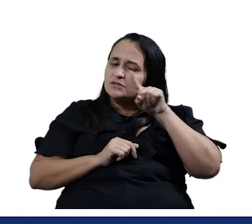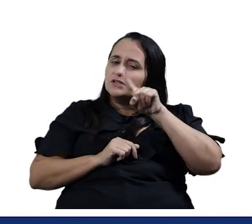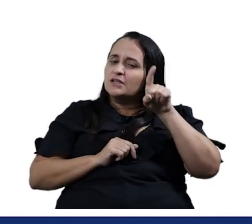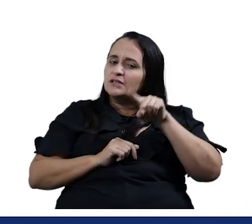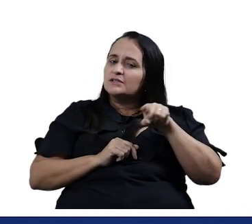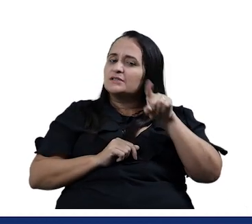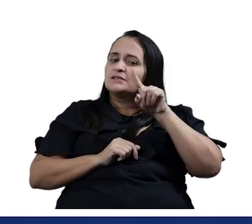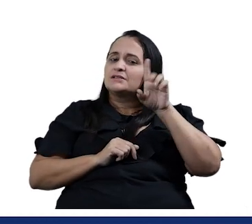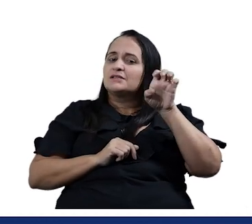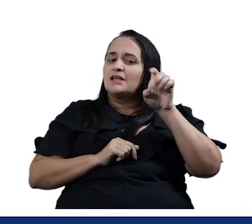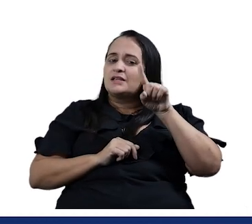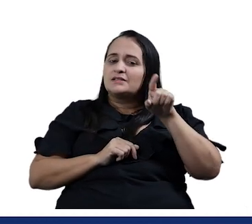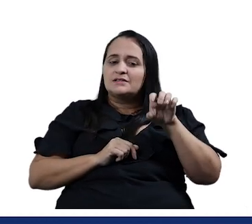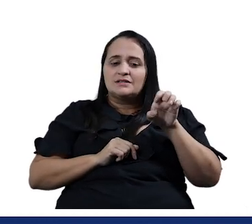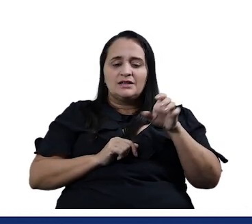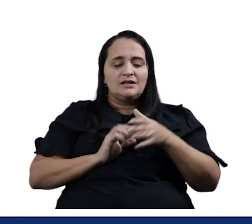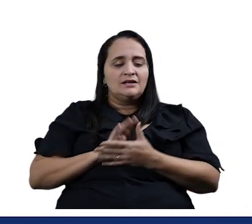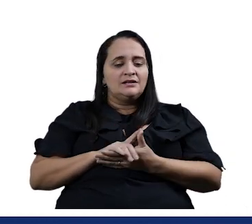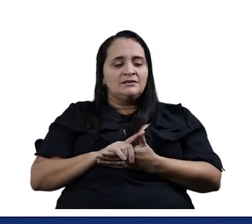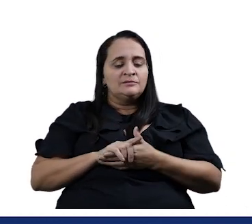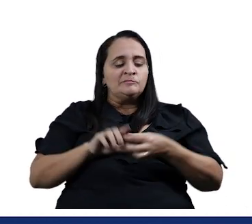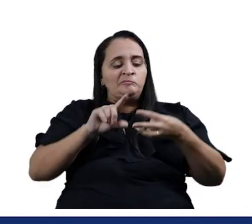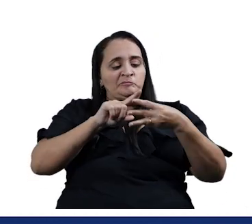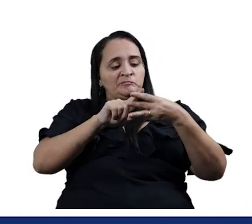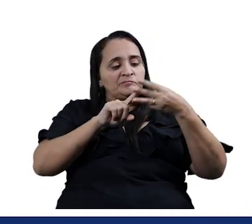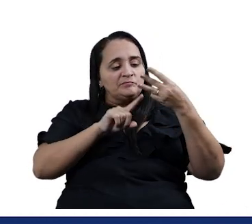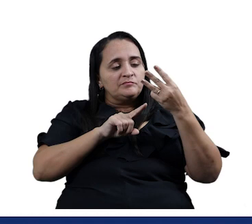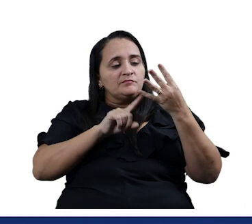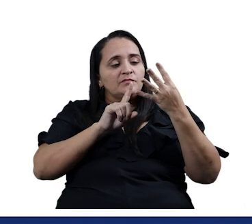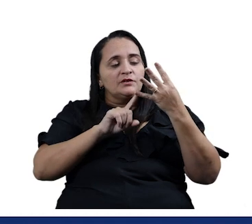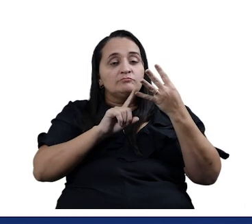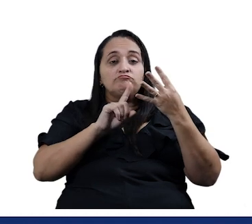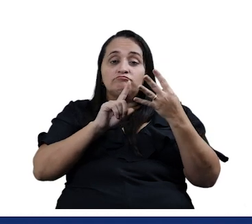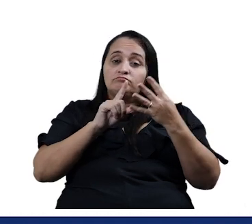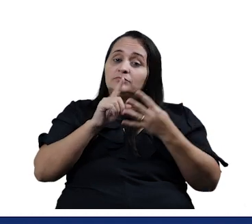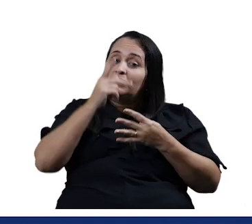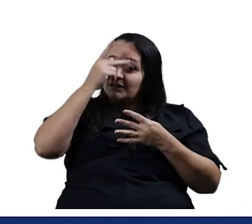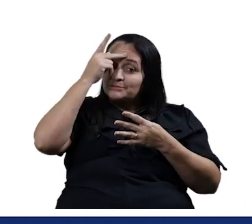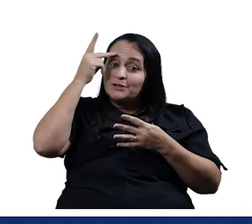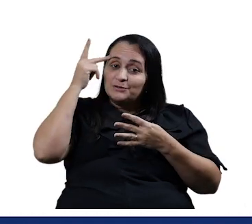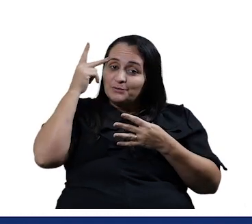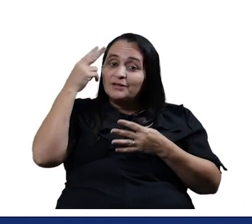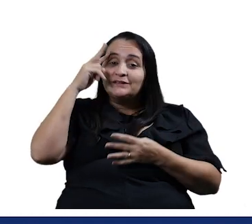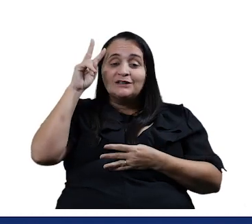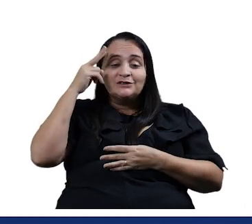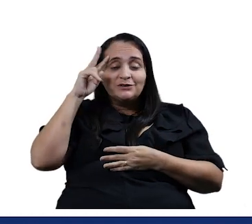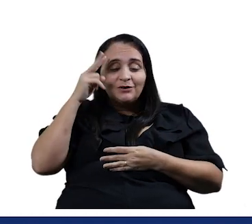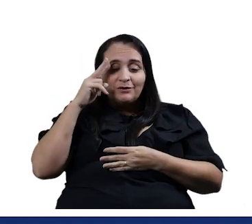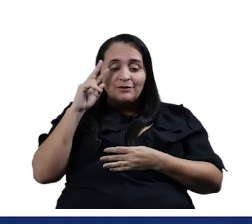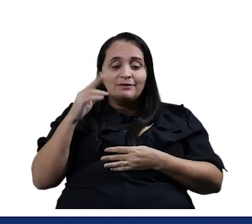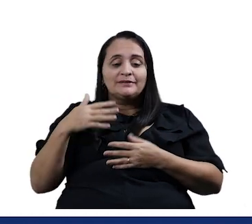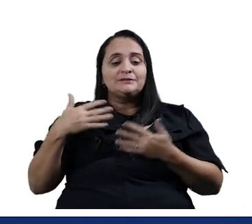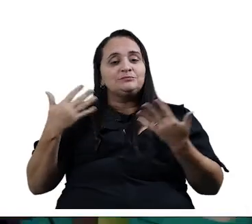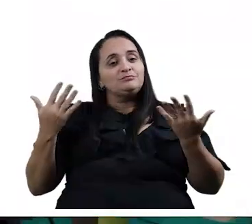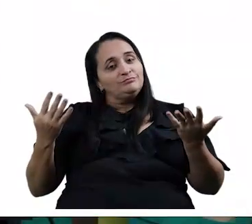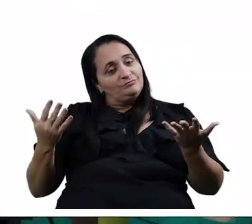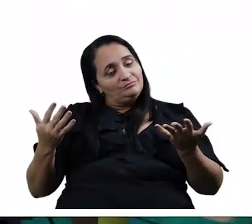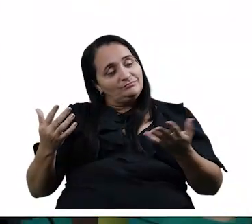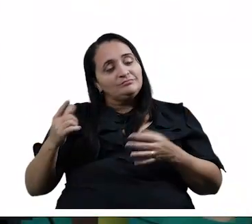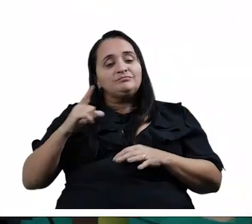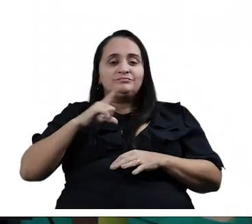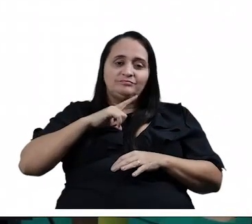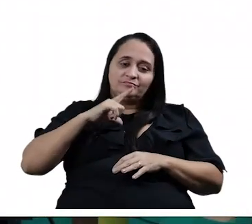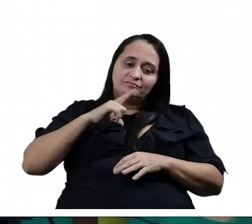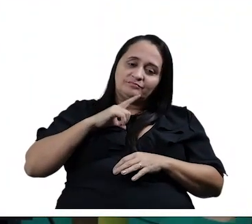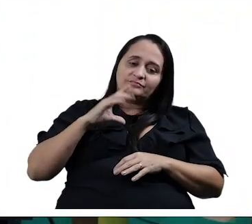uma coisa com você, Zezé. Então, Godofredo, Cecília, Zezé e Serginho eram os personagens, como eu trouxe para você.